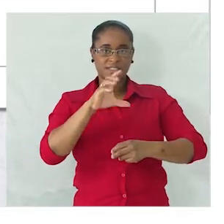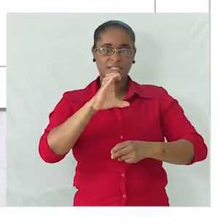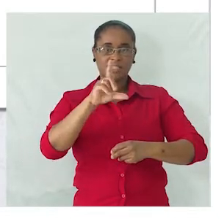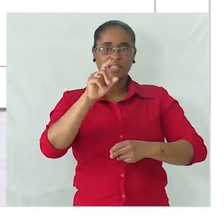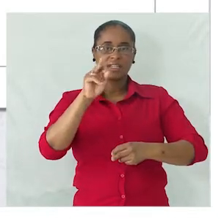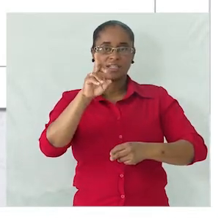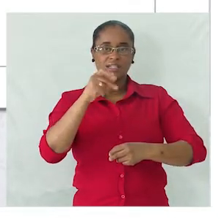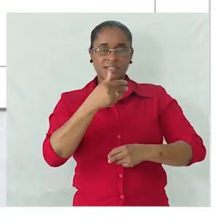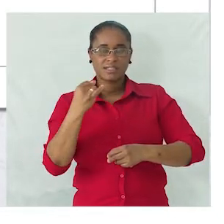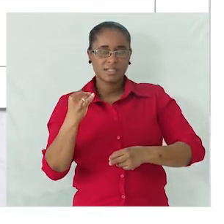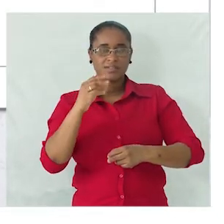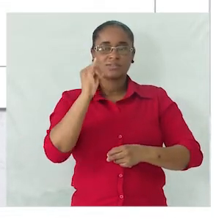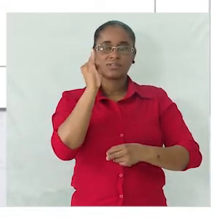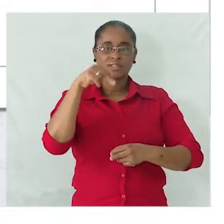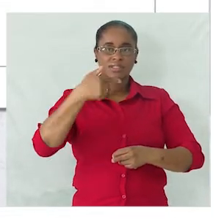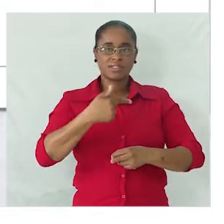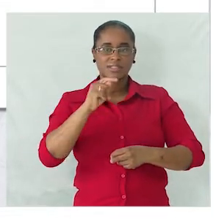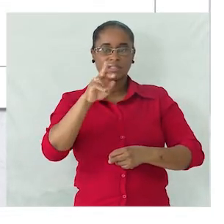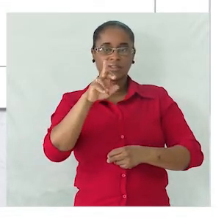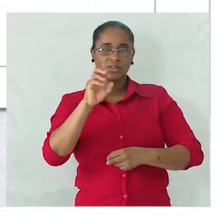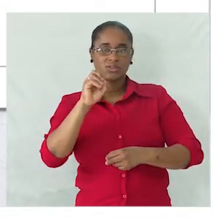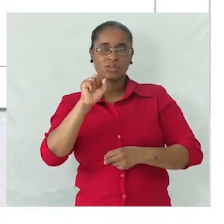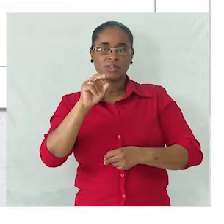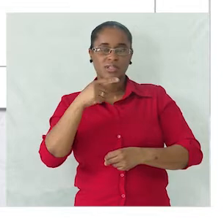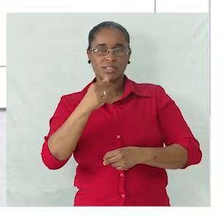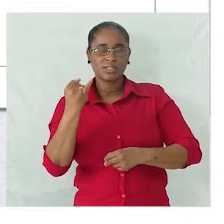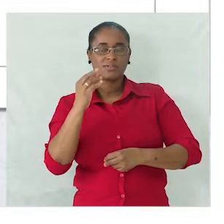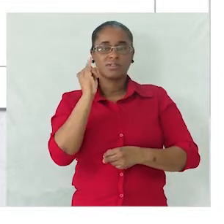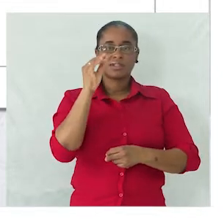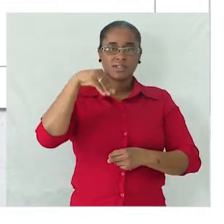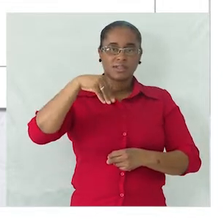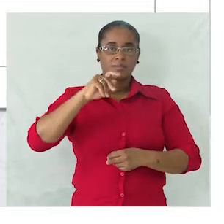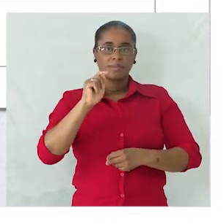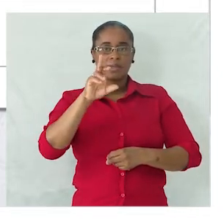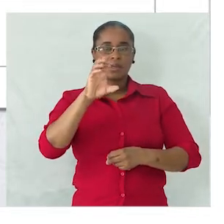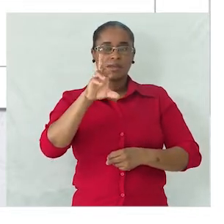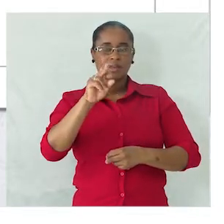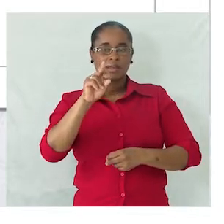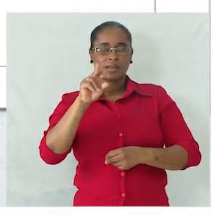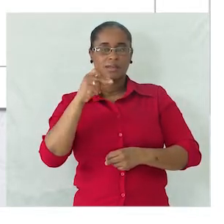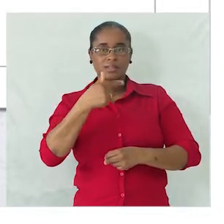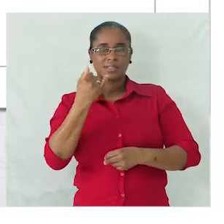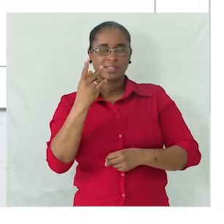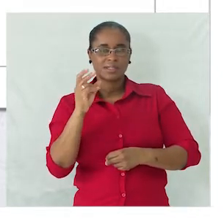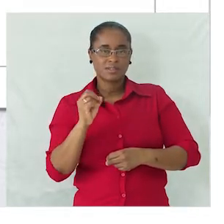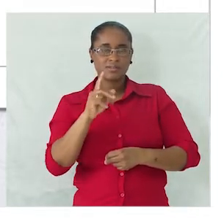declarativo, interrogativo, exclamativo e imperativo. A primeira frase é: o que é Covid-19?